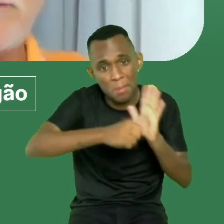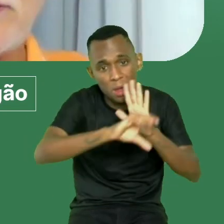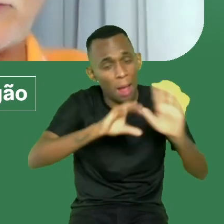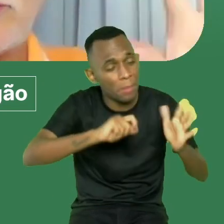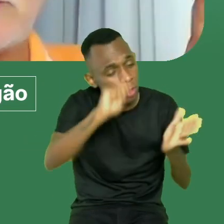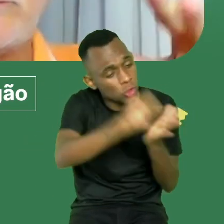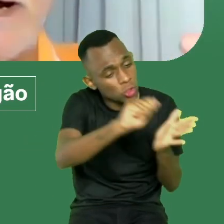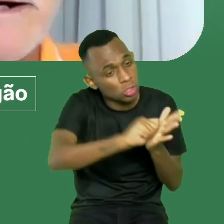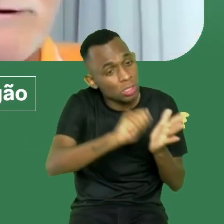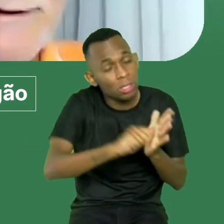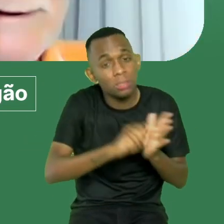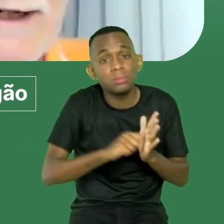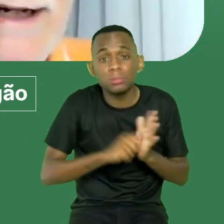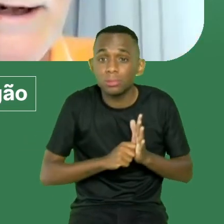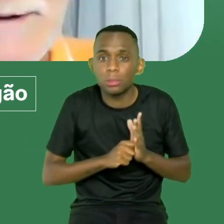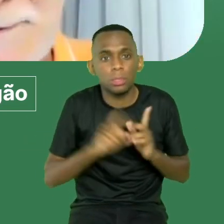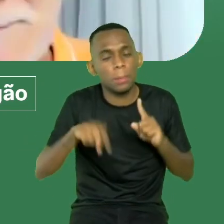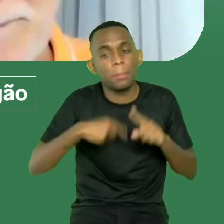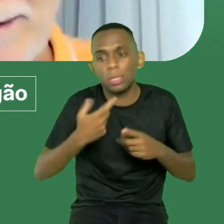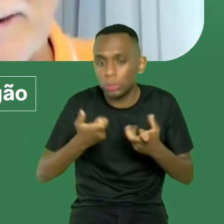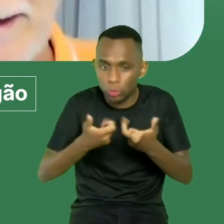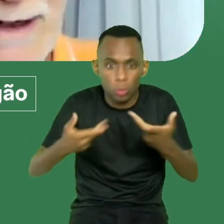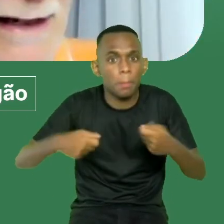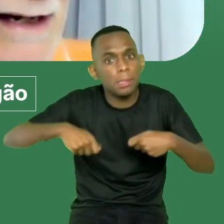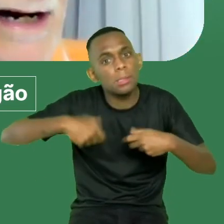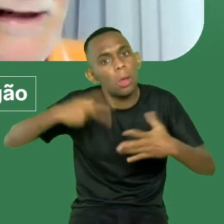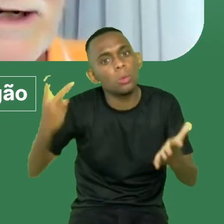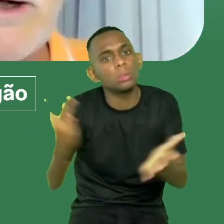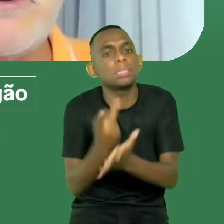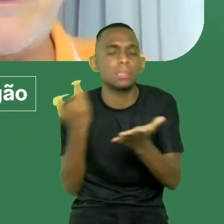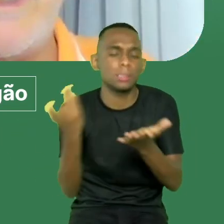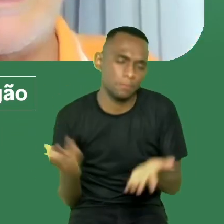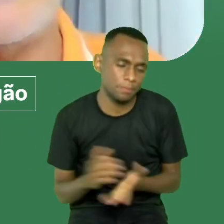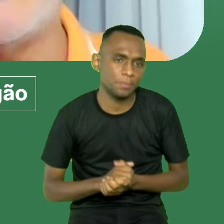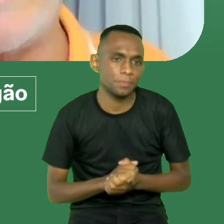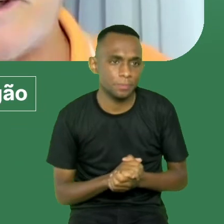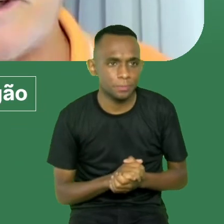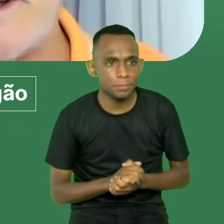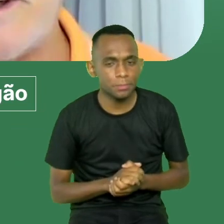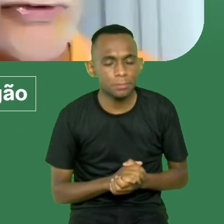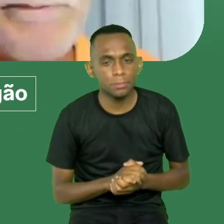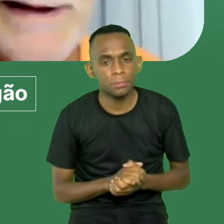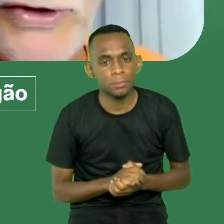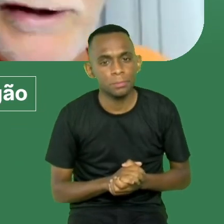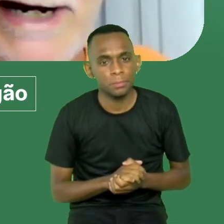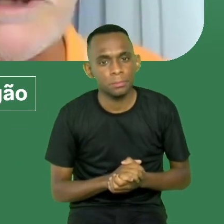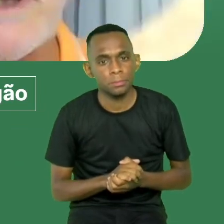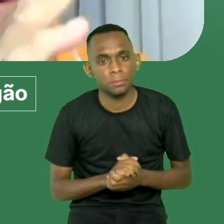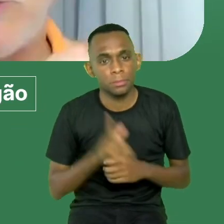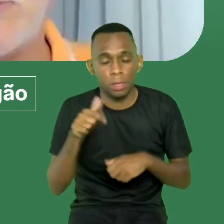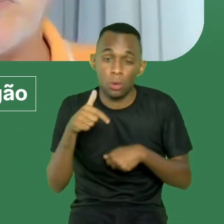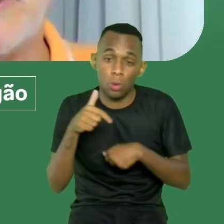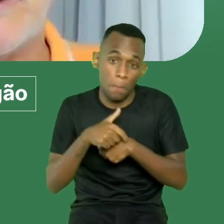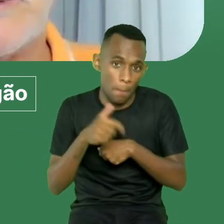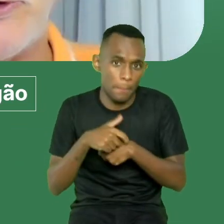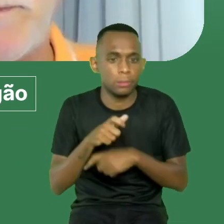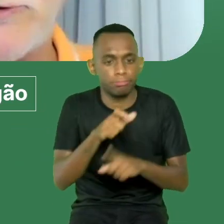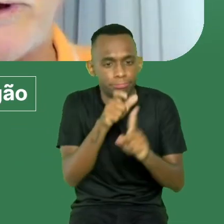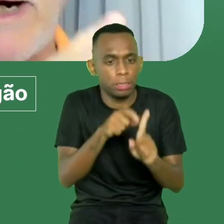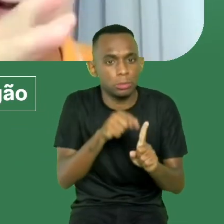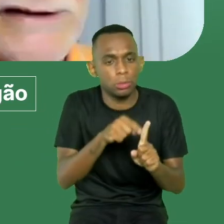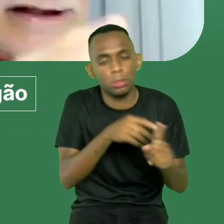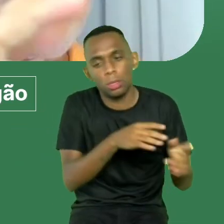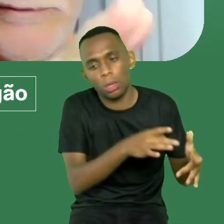eu estou escrevendo, as coisas têm que acontecer. Né? Aí é a hora que o personagem é que me conduz.